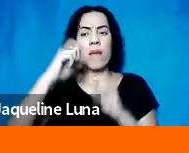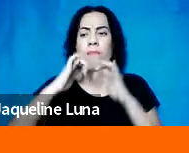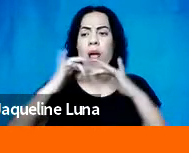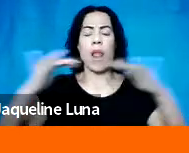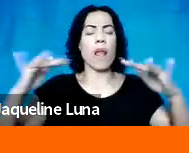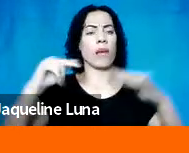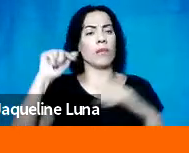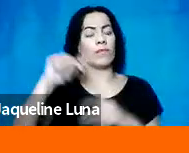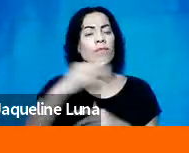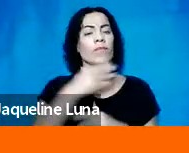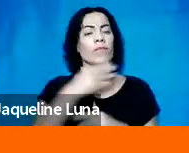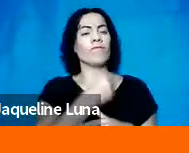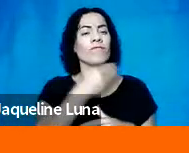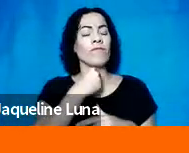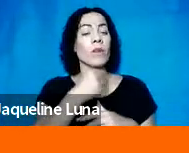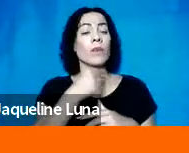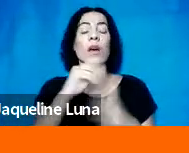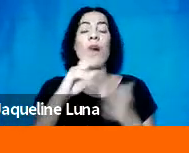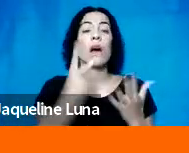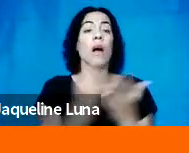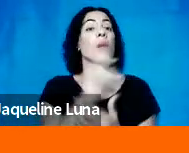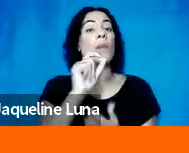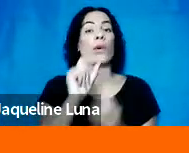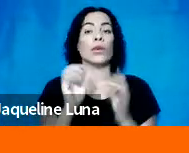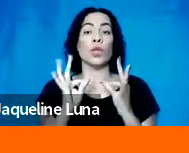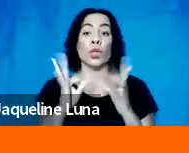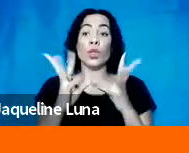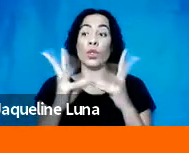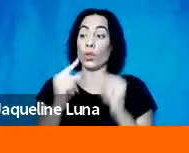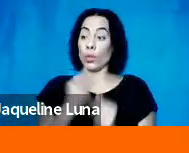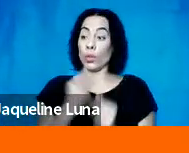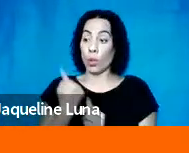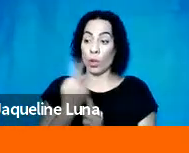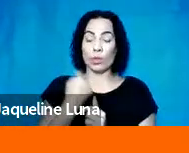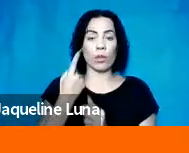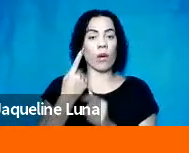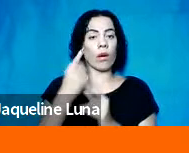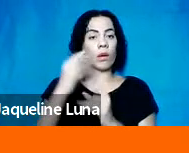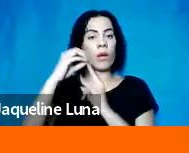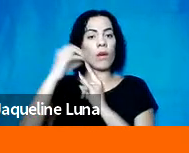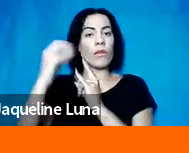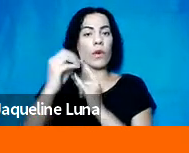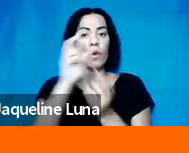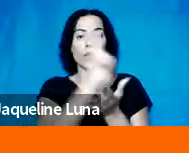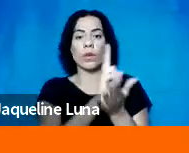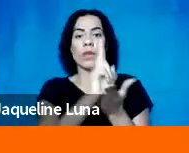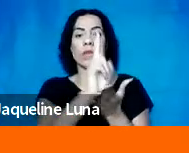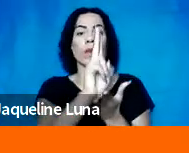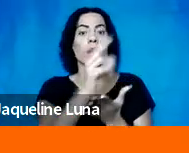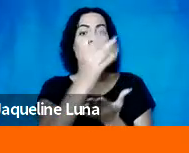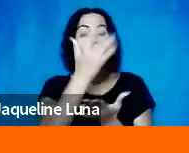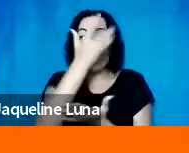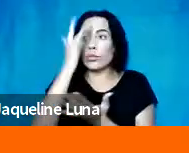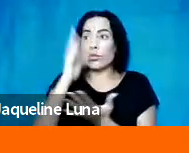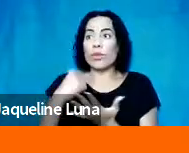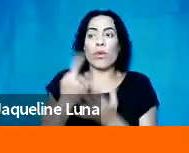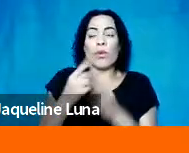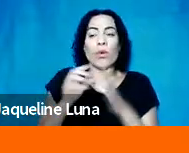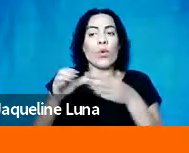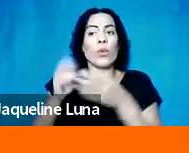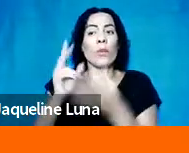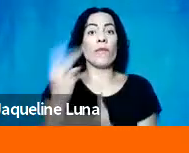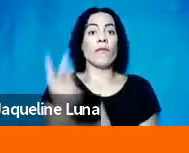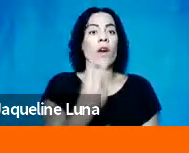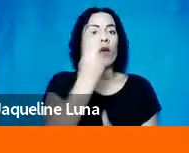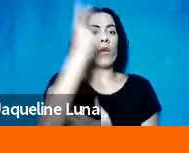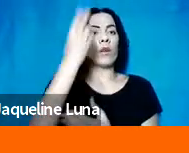acabaram por colocar todos nós na Fiocruz, nas universidades, no universo de pessoas que valorizam a ciência, em